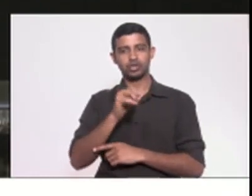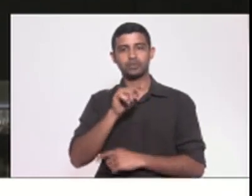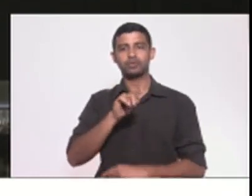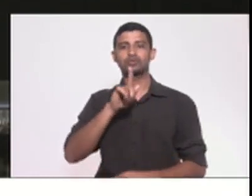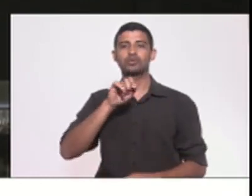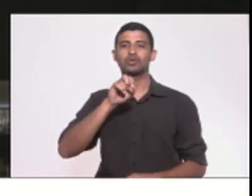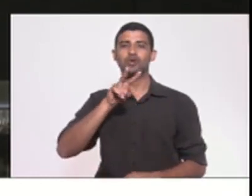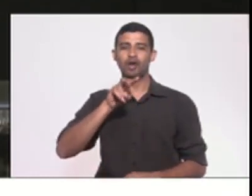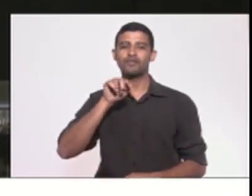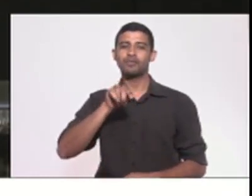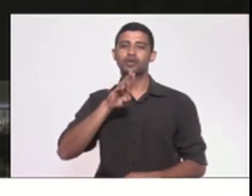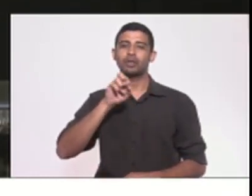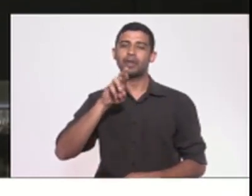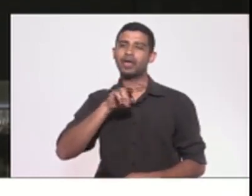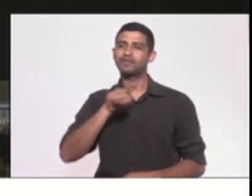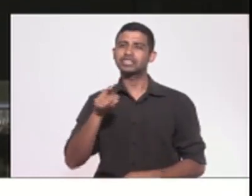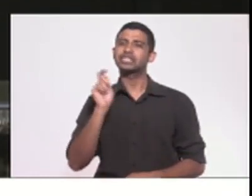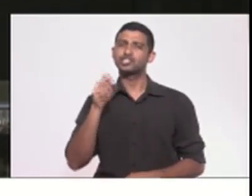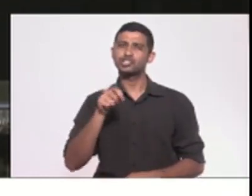www.querodiscutiromeuestado.rj.gov.br, para que vocês possam acessar